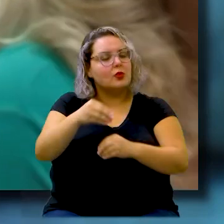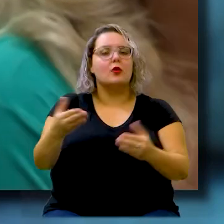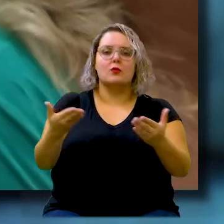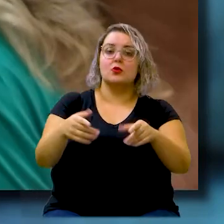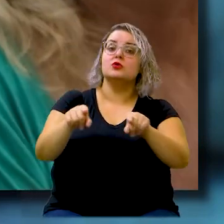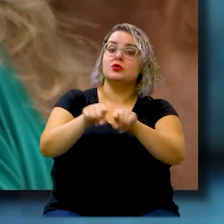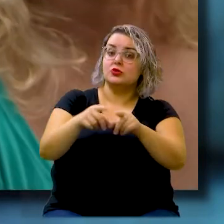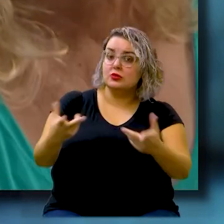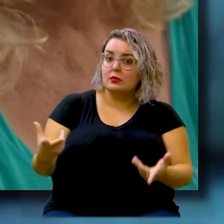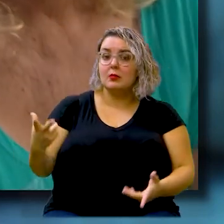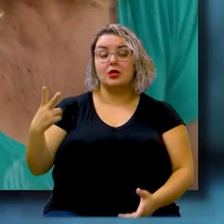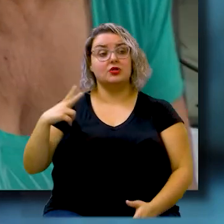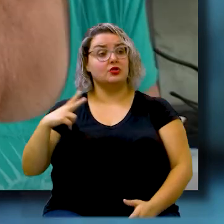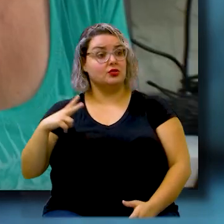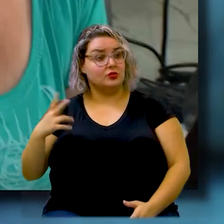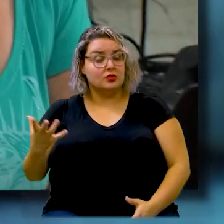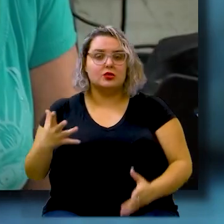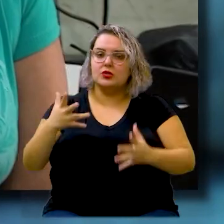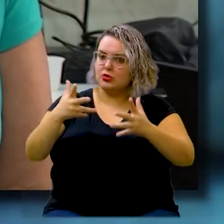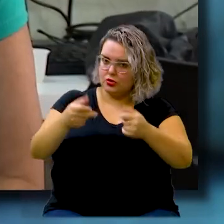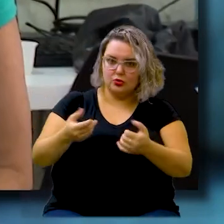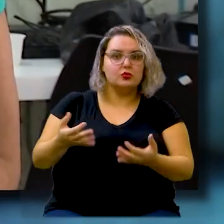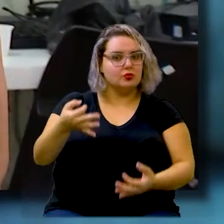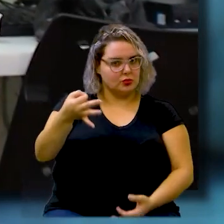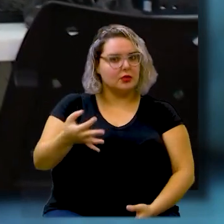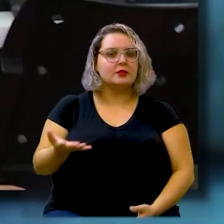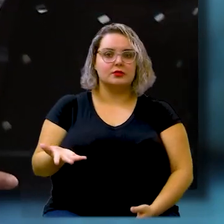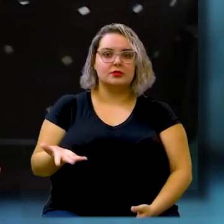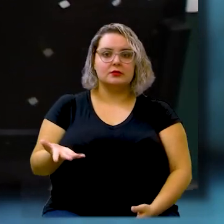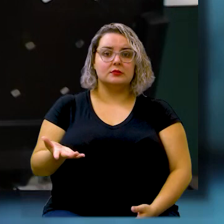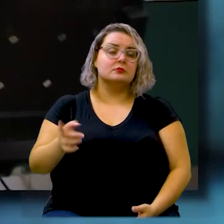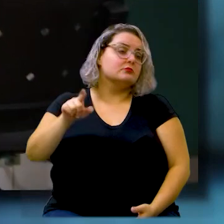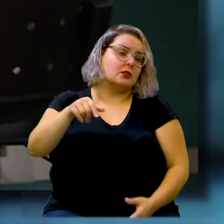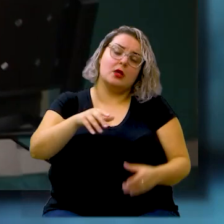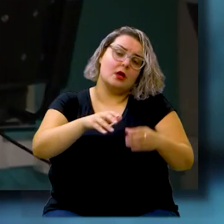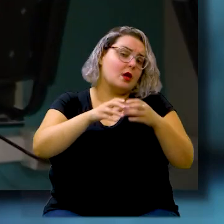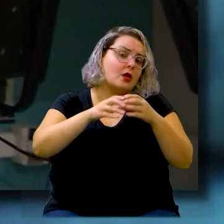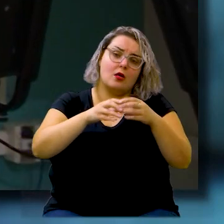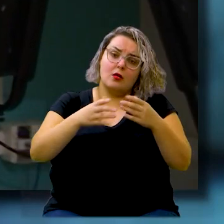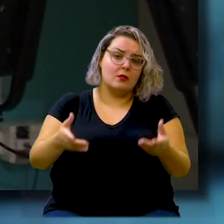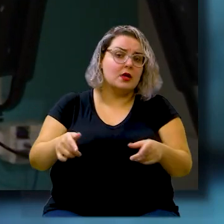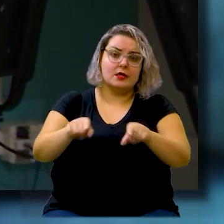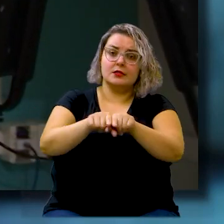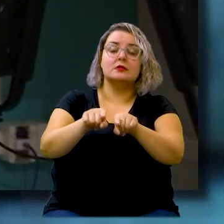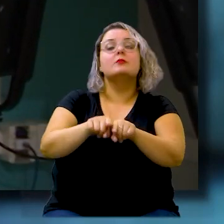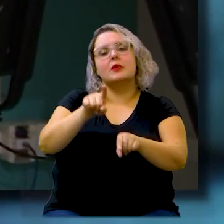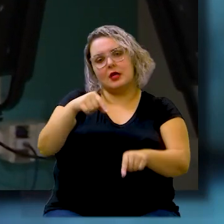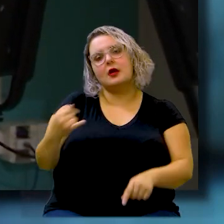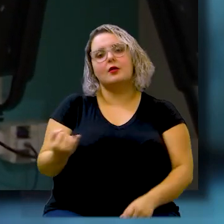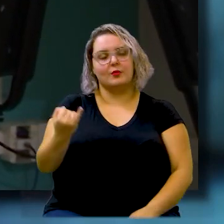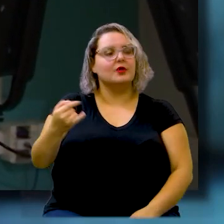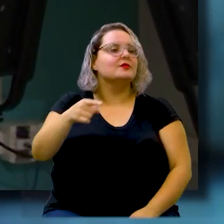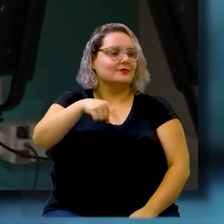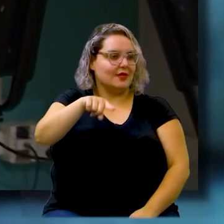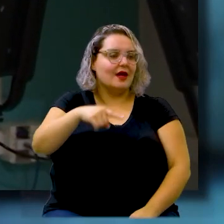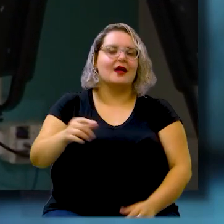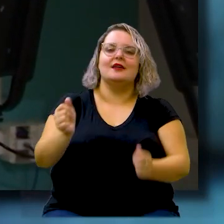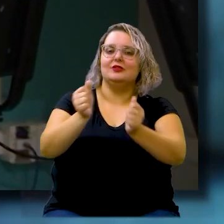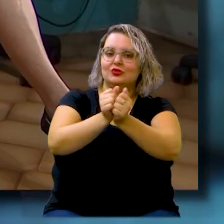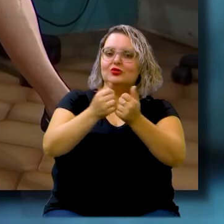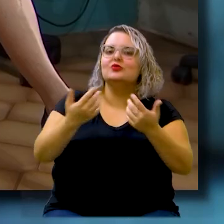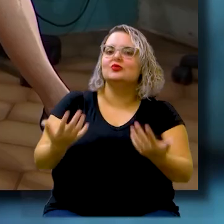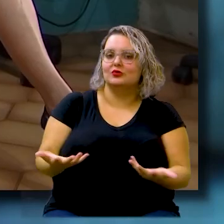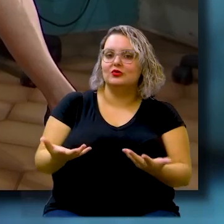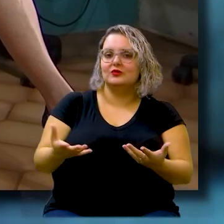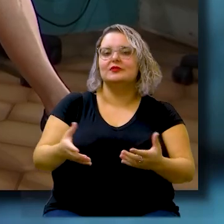de privacidade e de tudo mais. Então, e é a convivência que também é muito importante para eles estarem aqui junto e terem